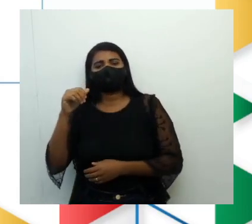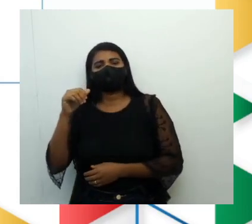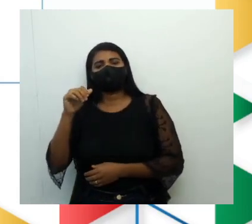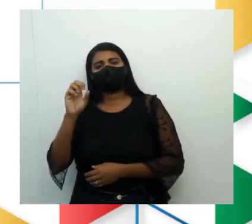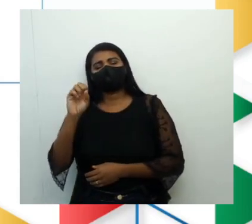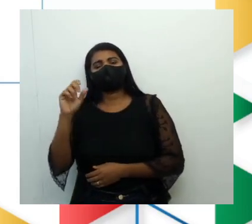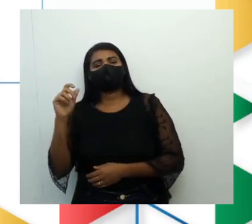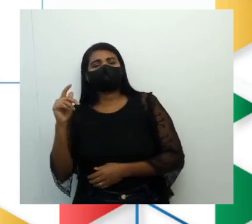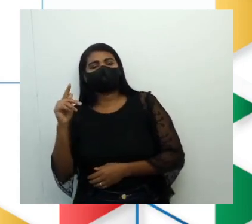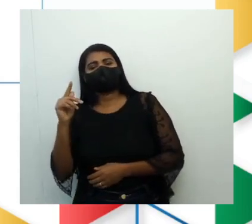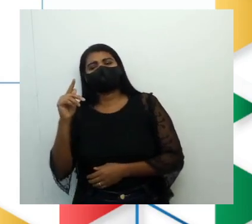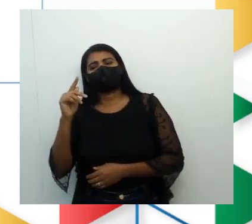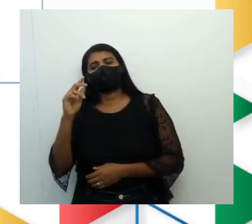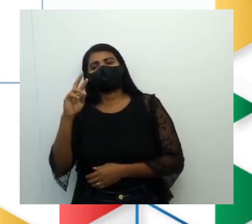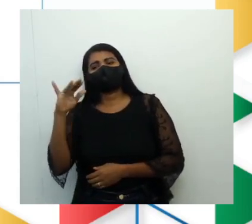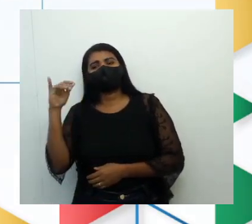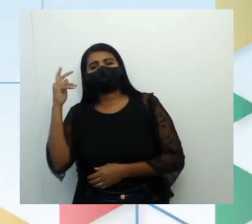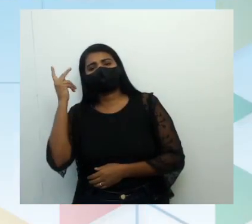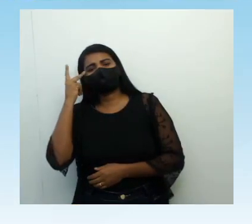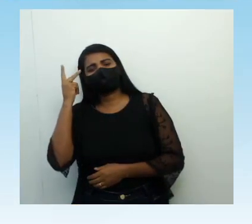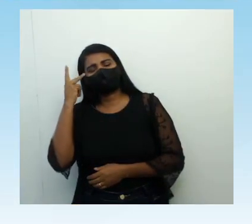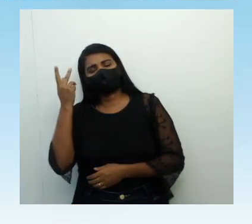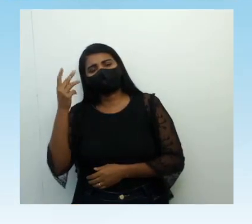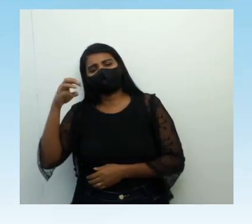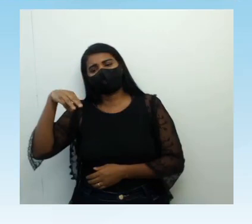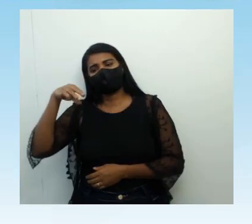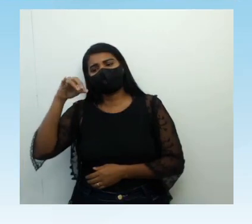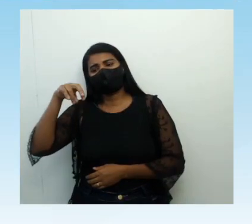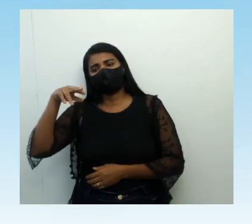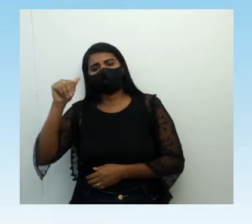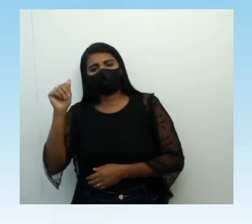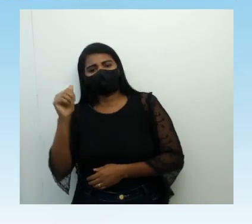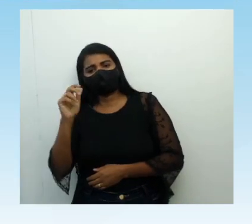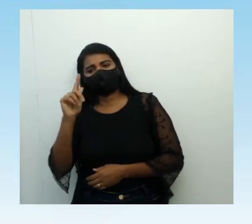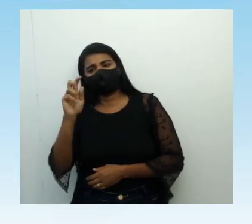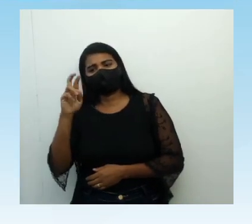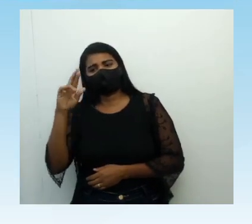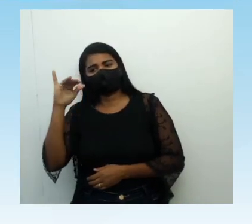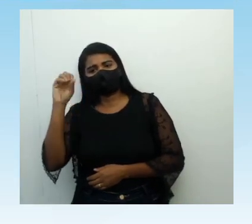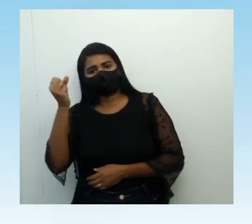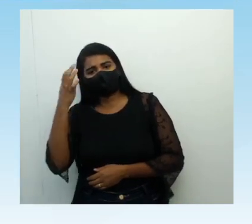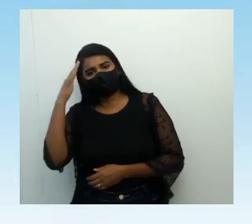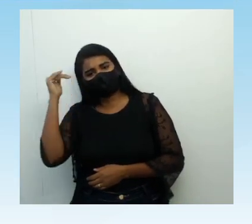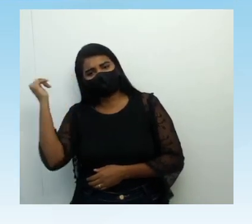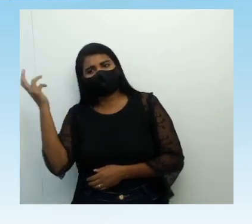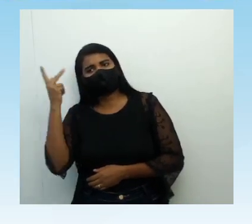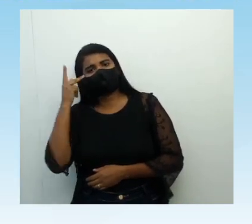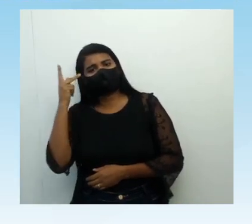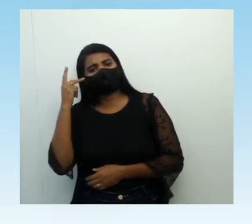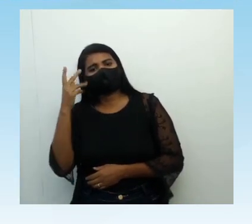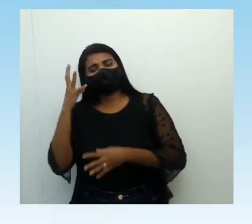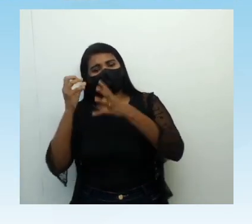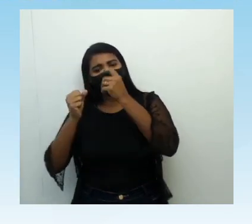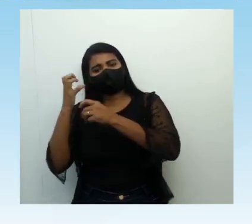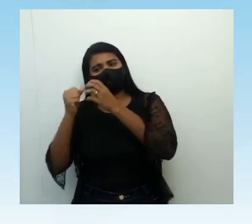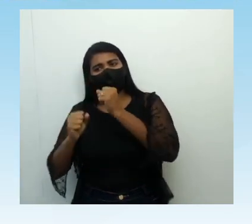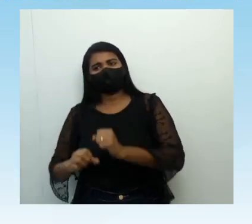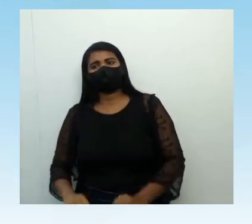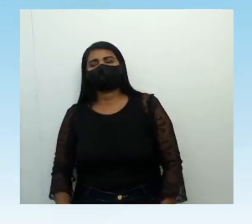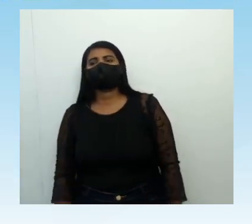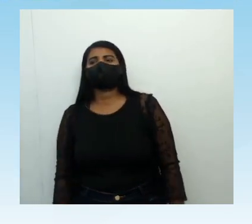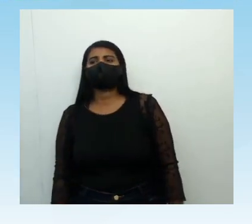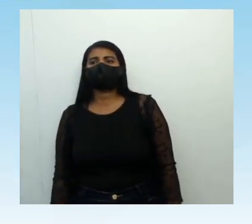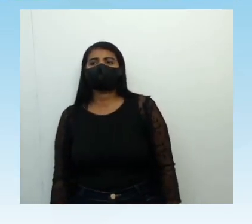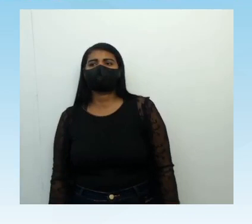Gerais, principalmente São Paulo. Eixo, Minas e São Paulo era o famoso café com leite.